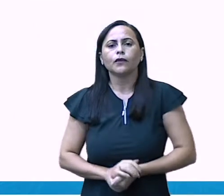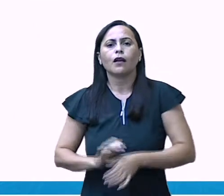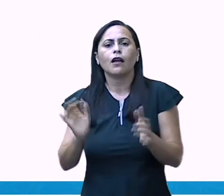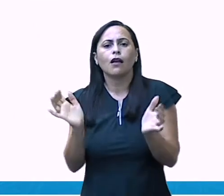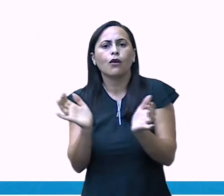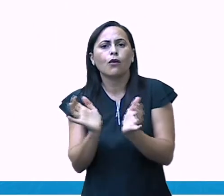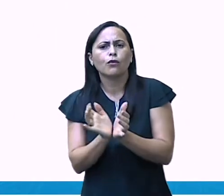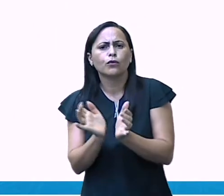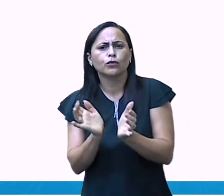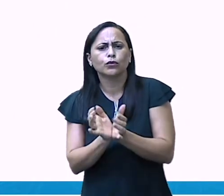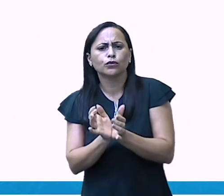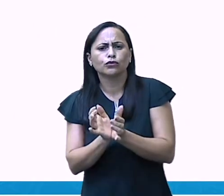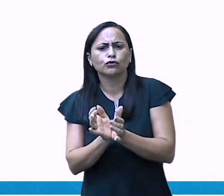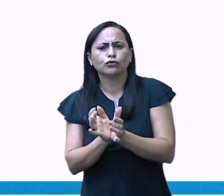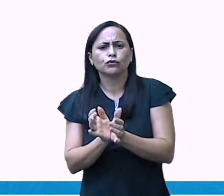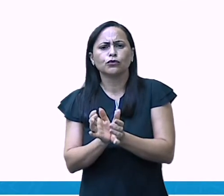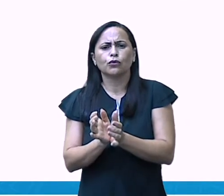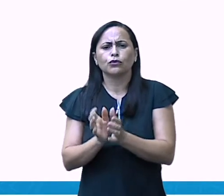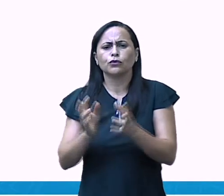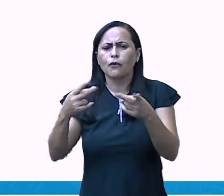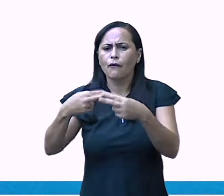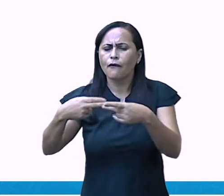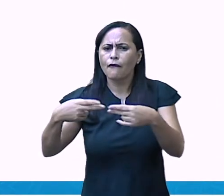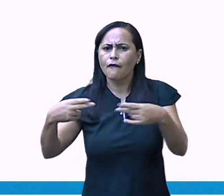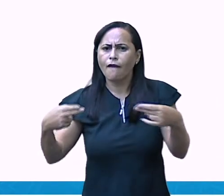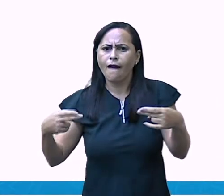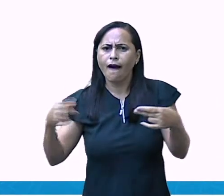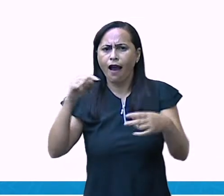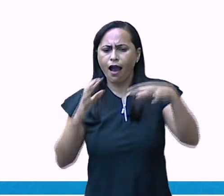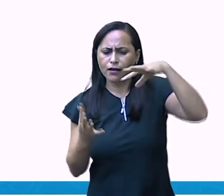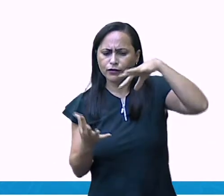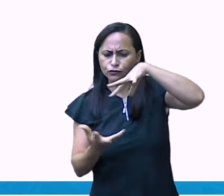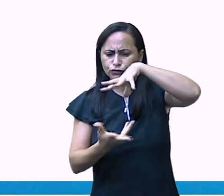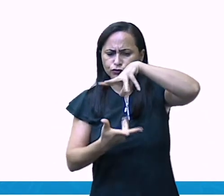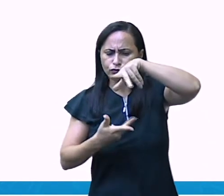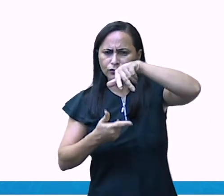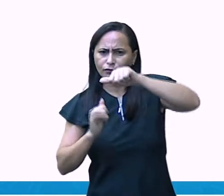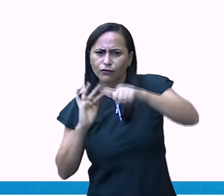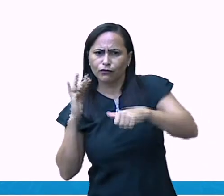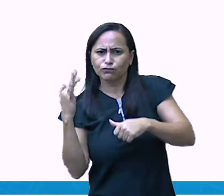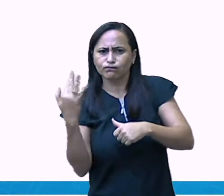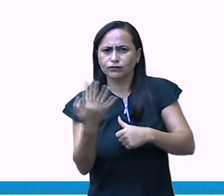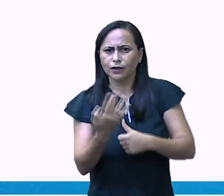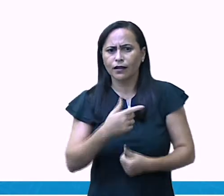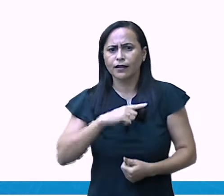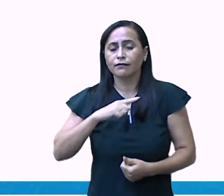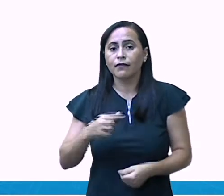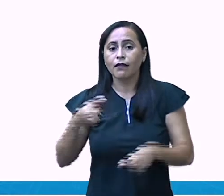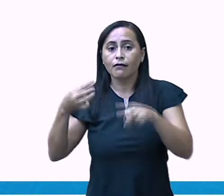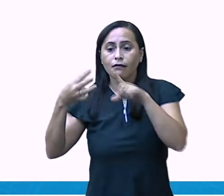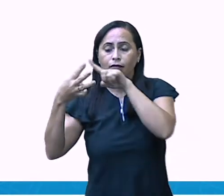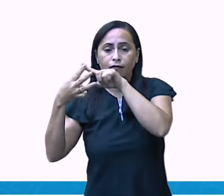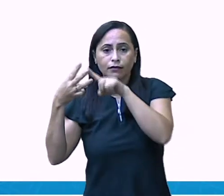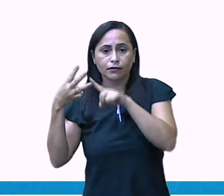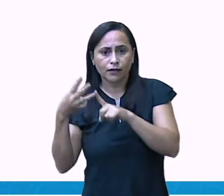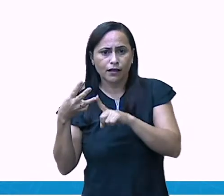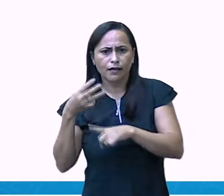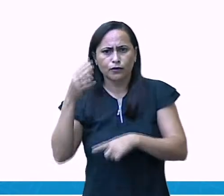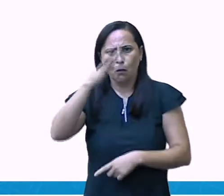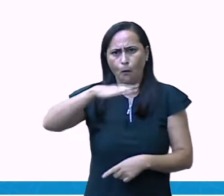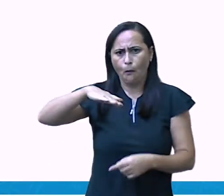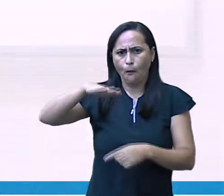superfície terrestre e que existe montanhas, planícies e